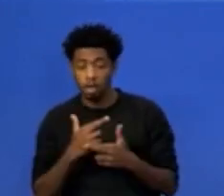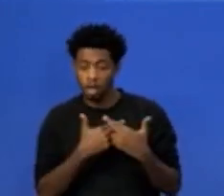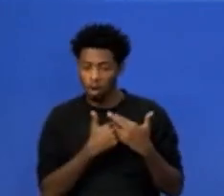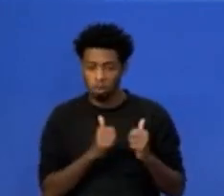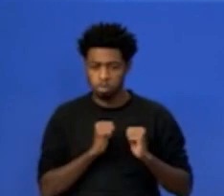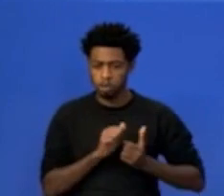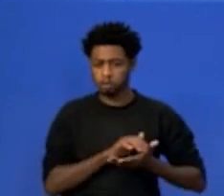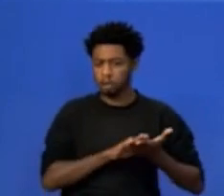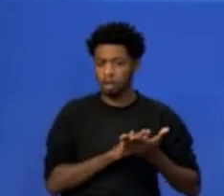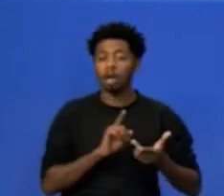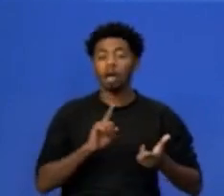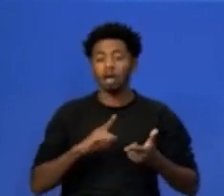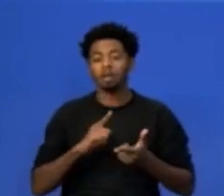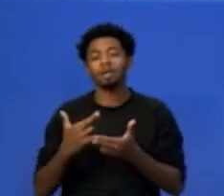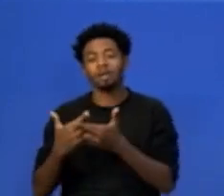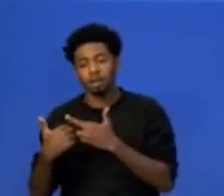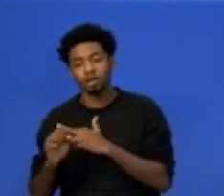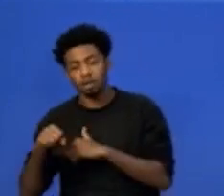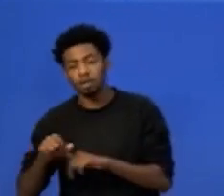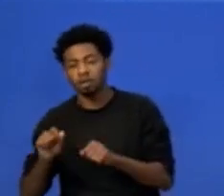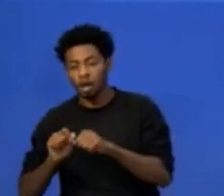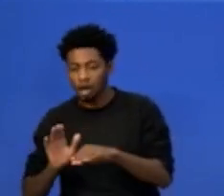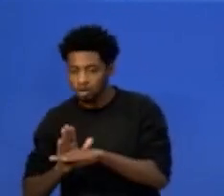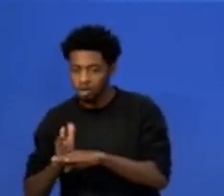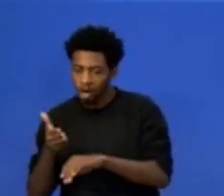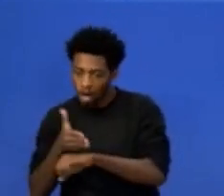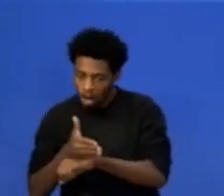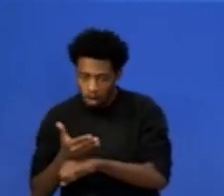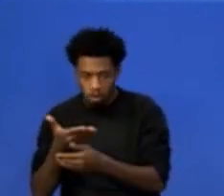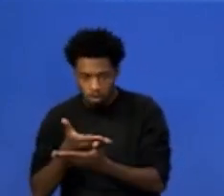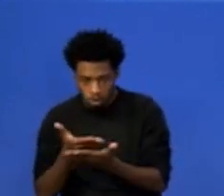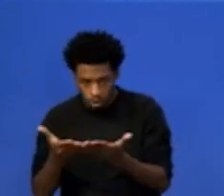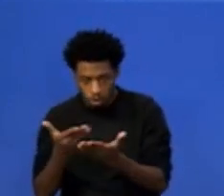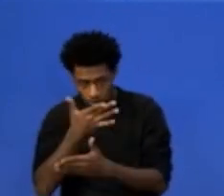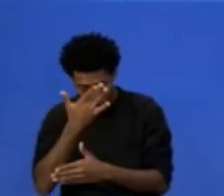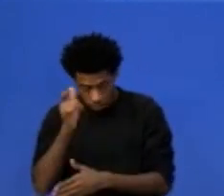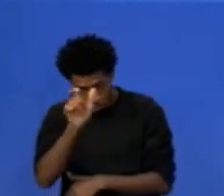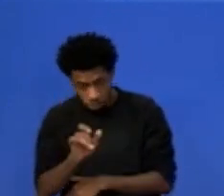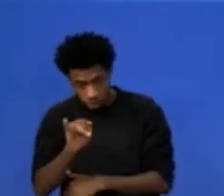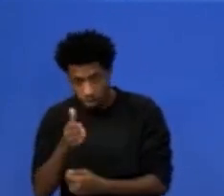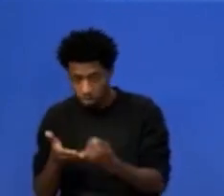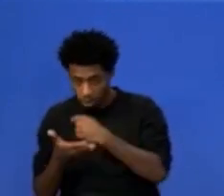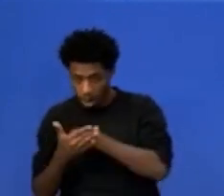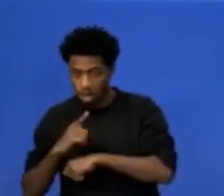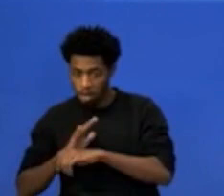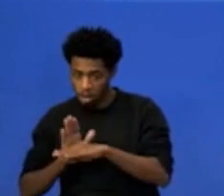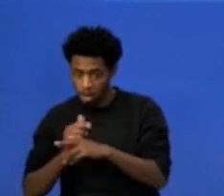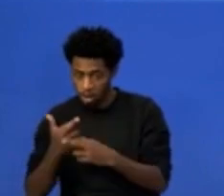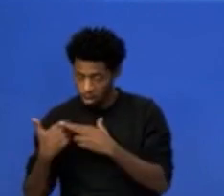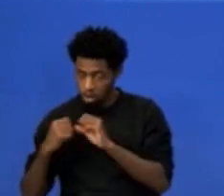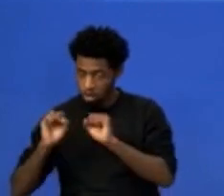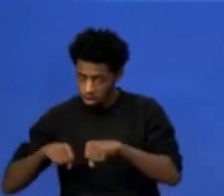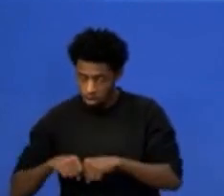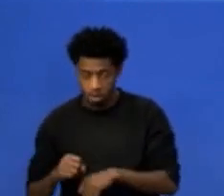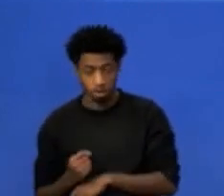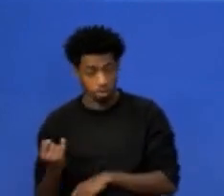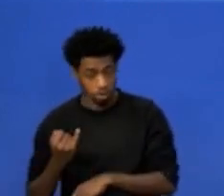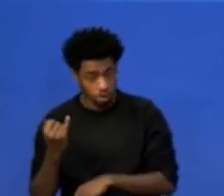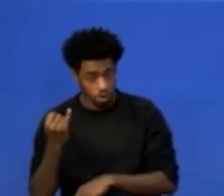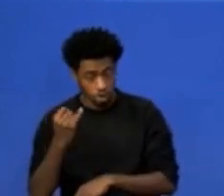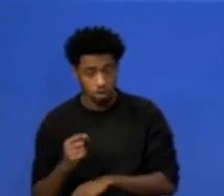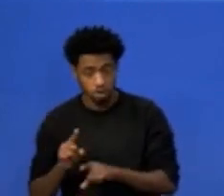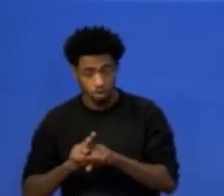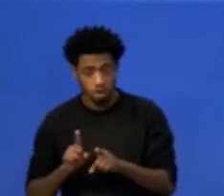a garantir e ter esse acesso, oferecer ao indivíduo todo esse acesso, principalmente